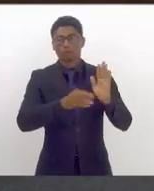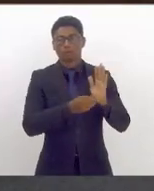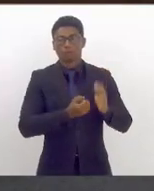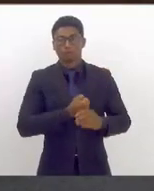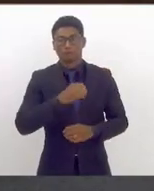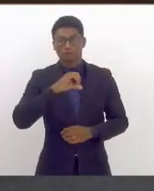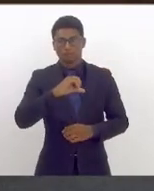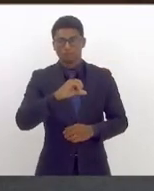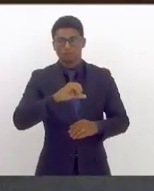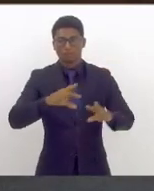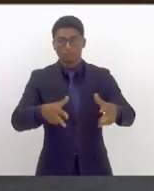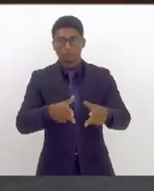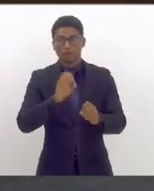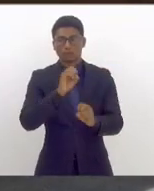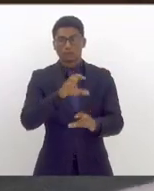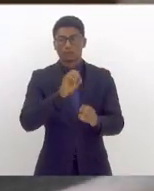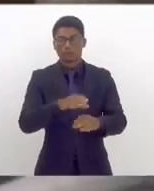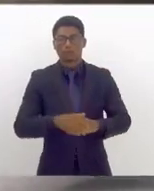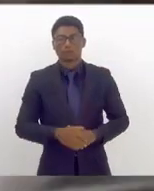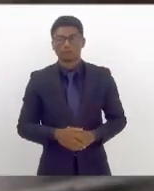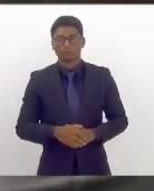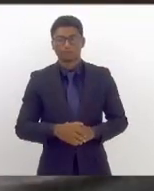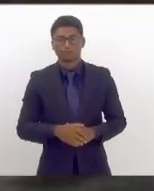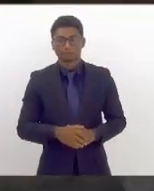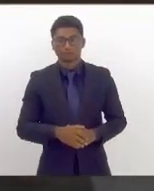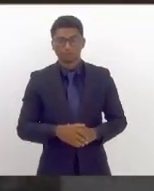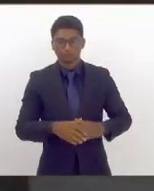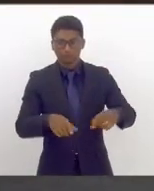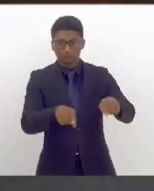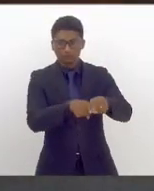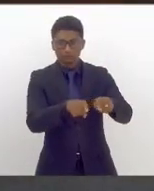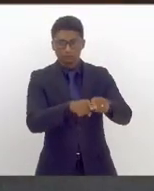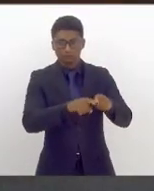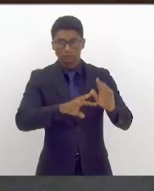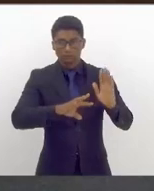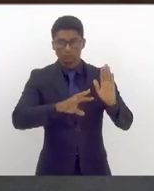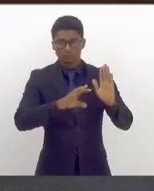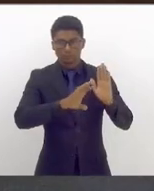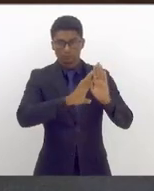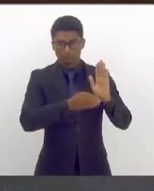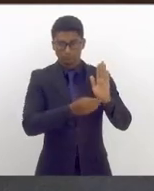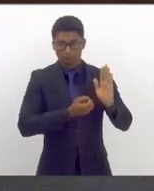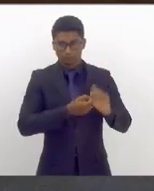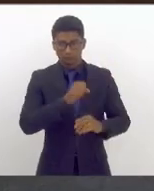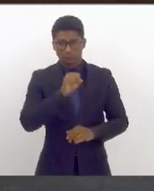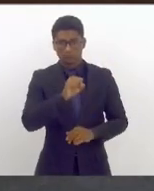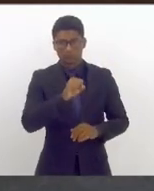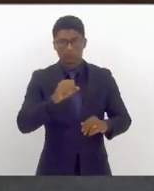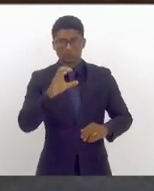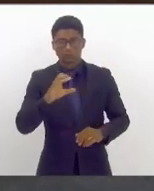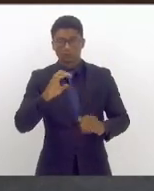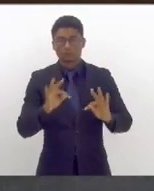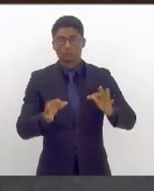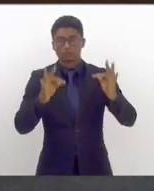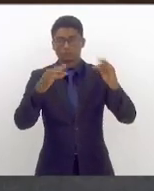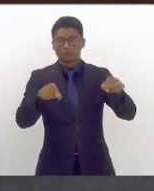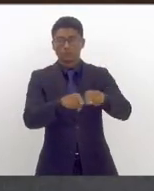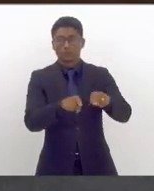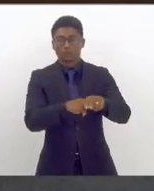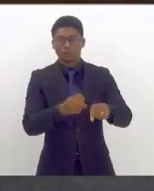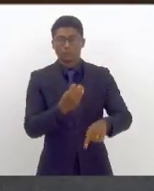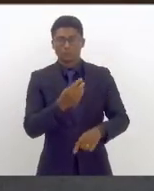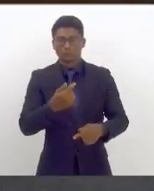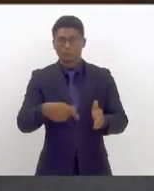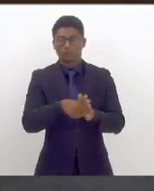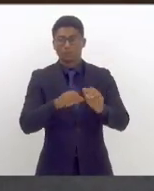de educação 38 84 de plenário favorável que submer aglutinativas emendas oito da comissão de ciência e tecnologia e 37 de